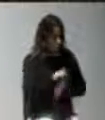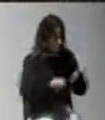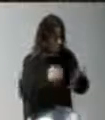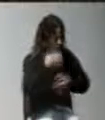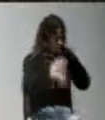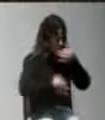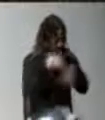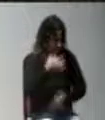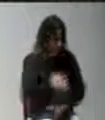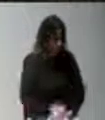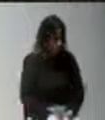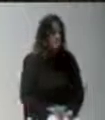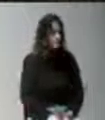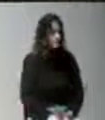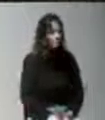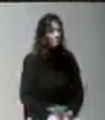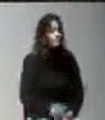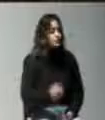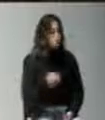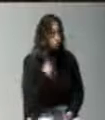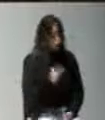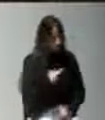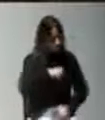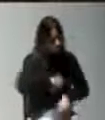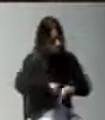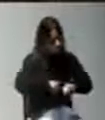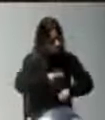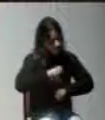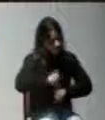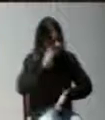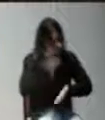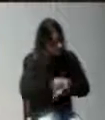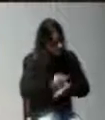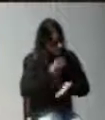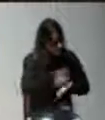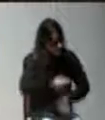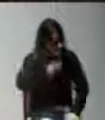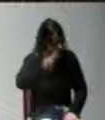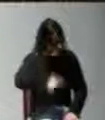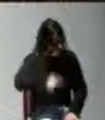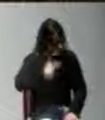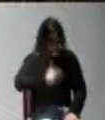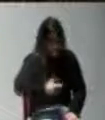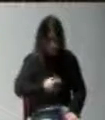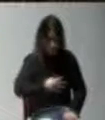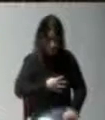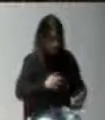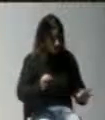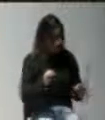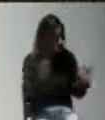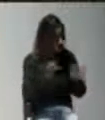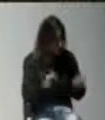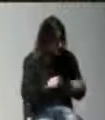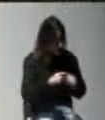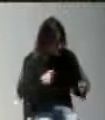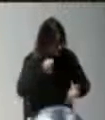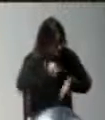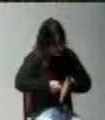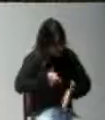É como se buscássemos insistentemente e sem medo de ser feliz, uma espécie de virada